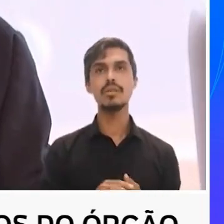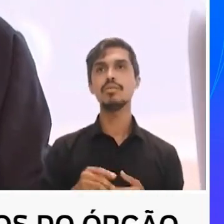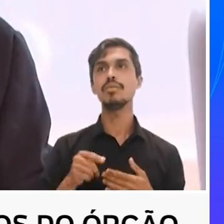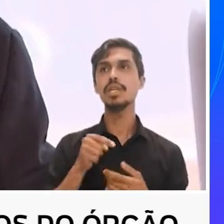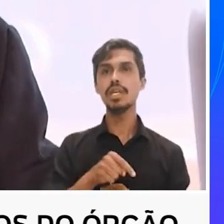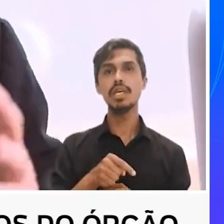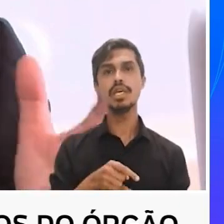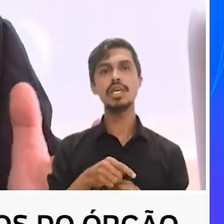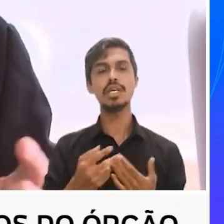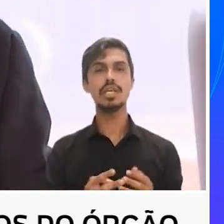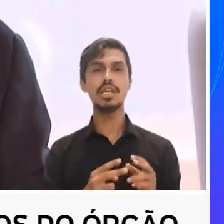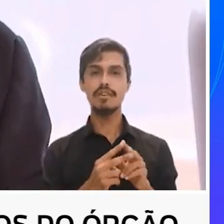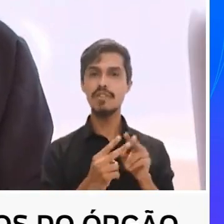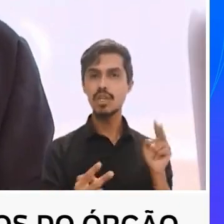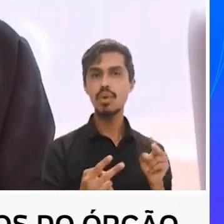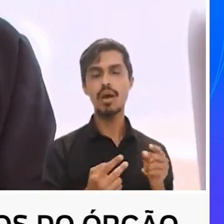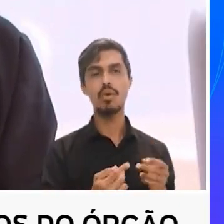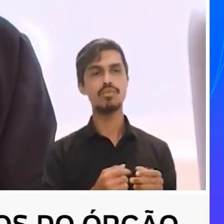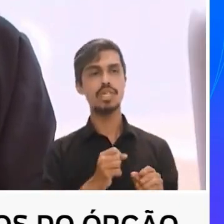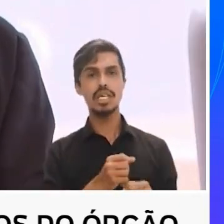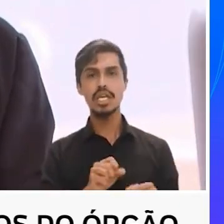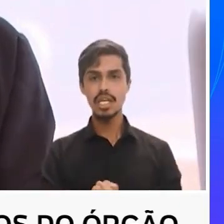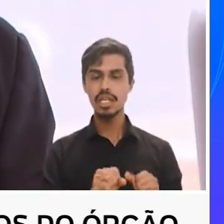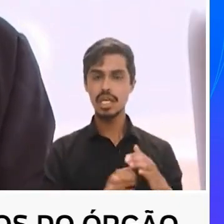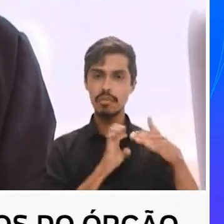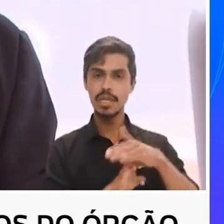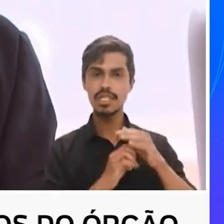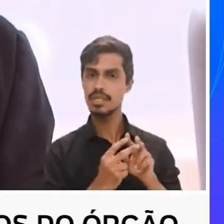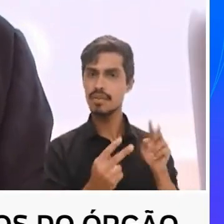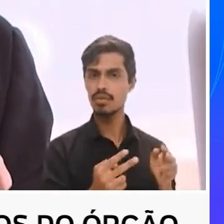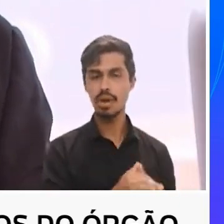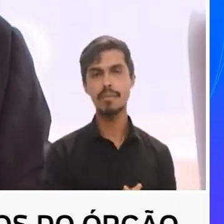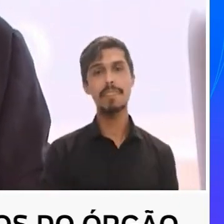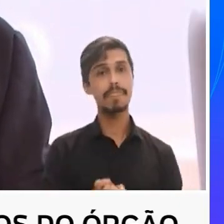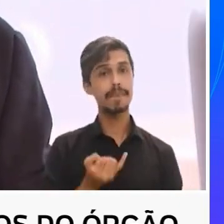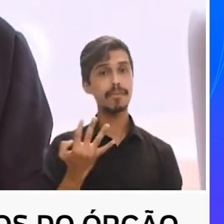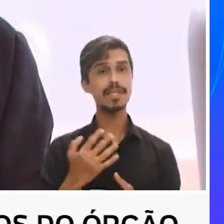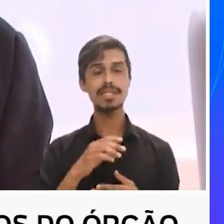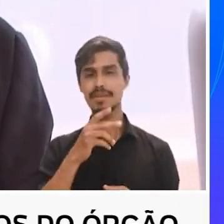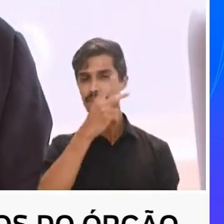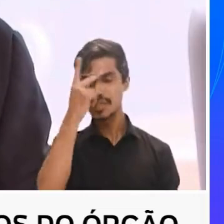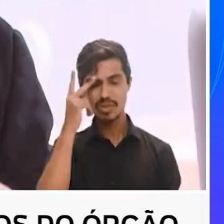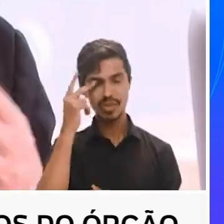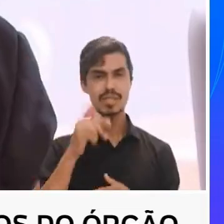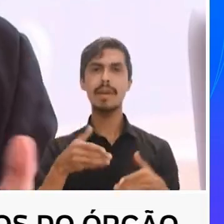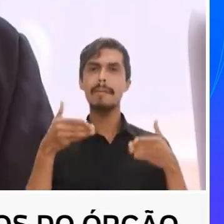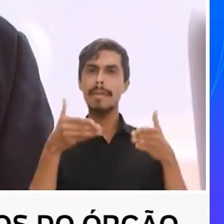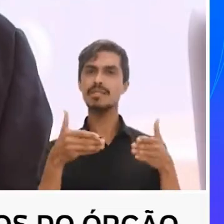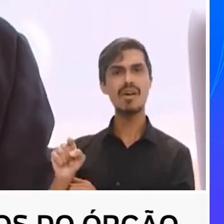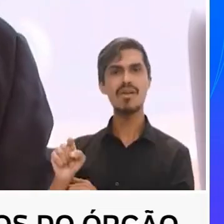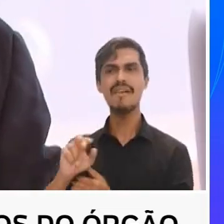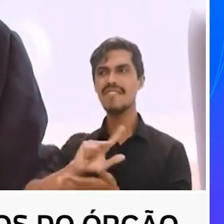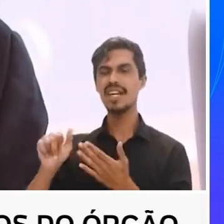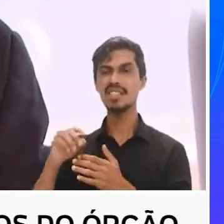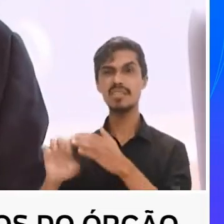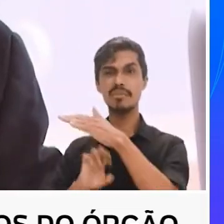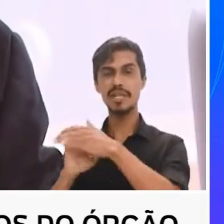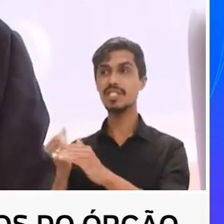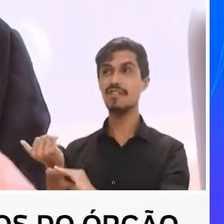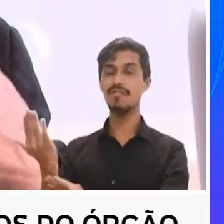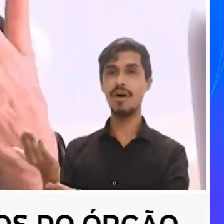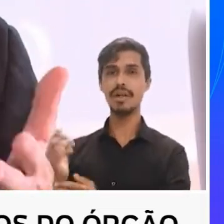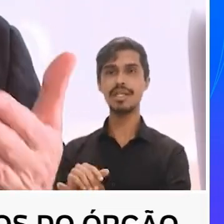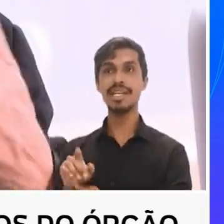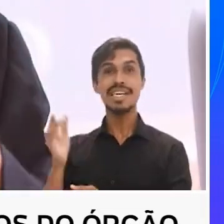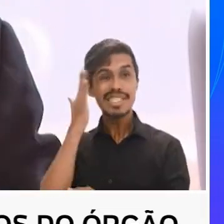ele disse nessa oportunidade. Bom, a avaliação de Postman sobre o país asiático recebeu críticas de nomes como